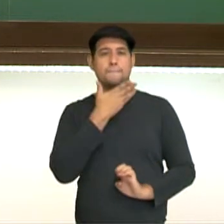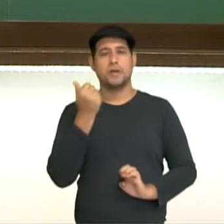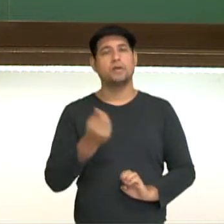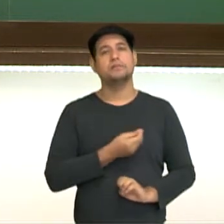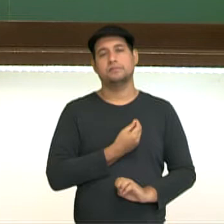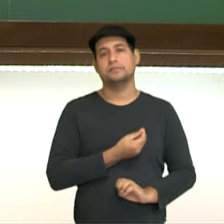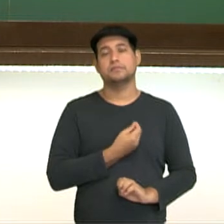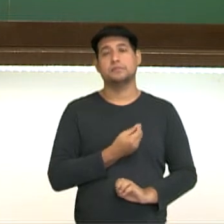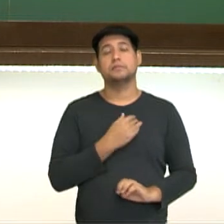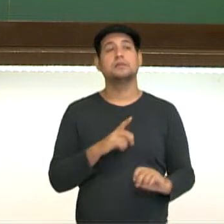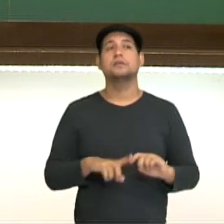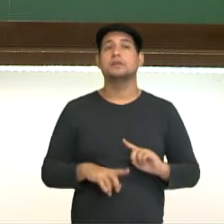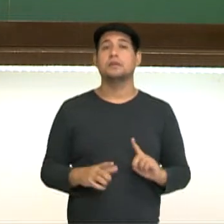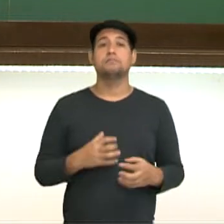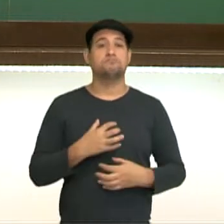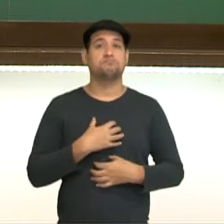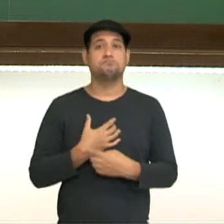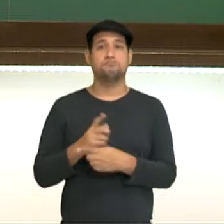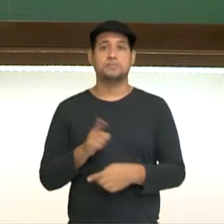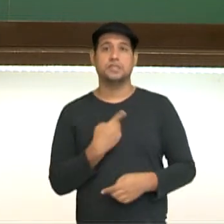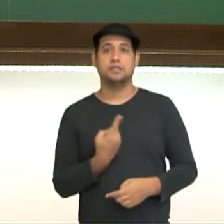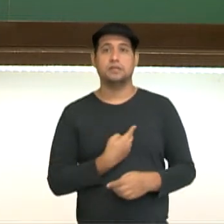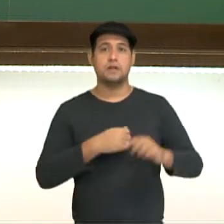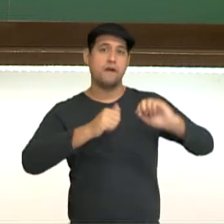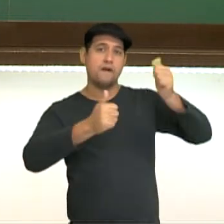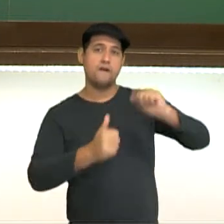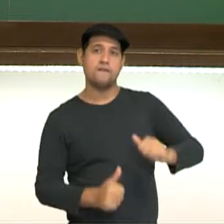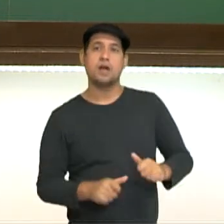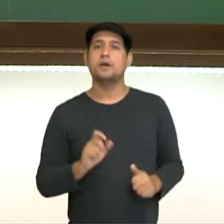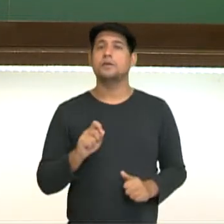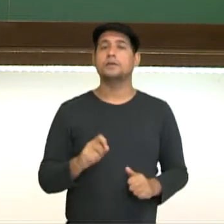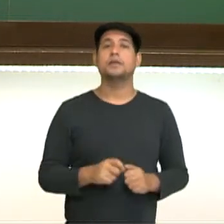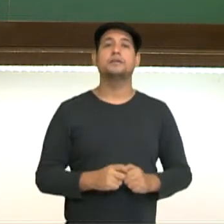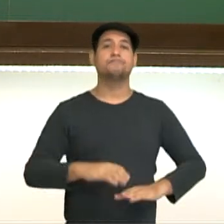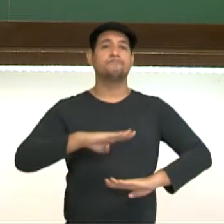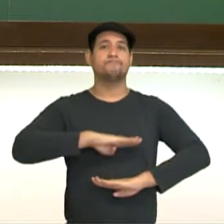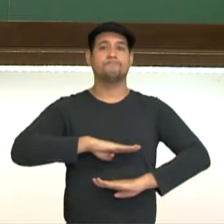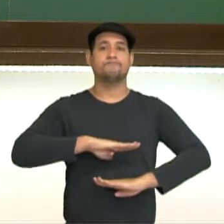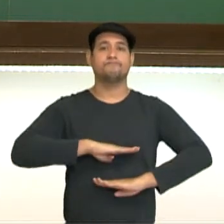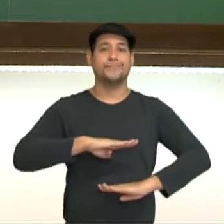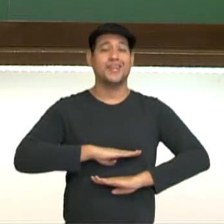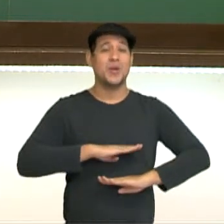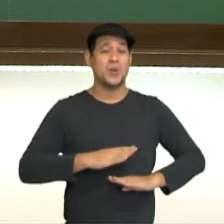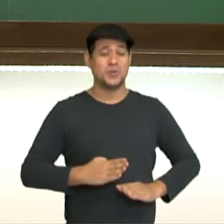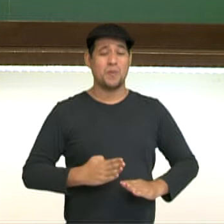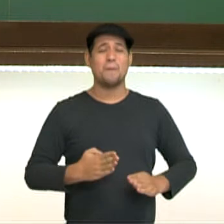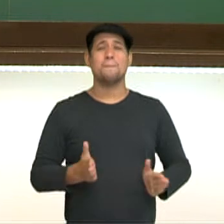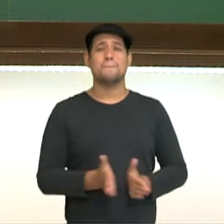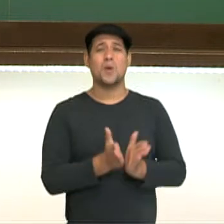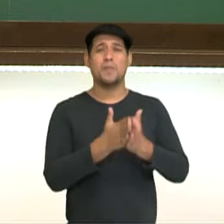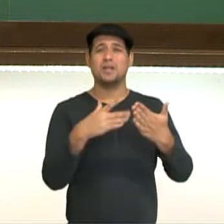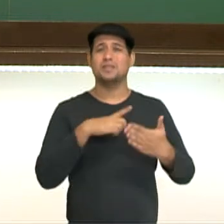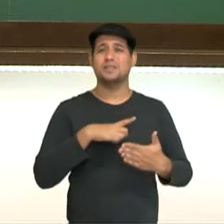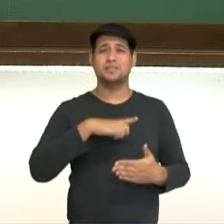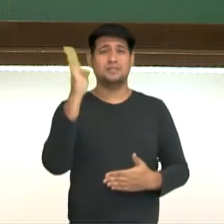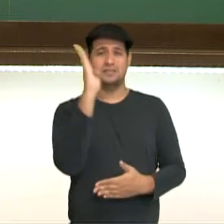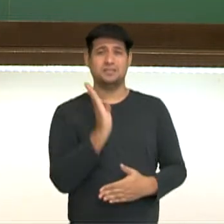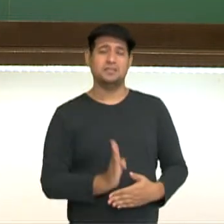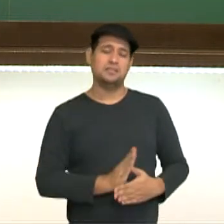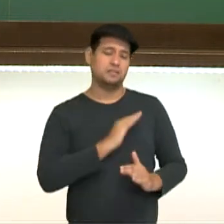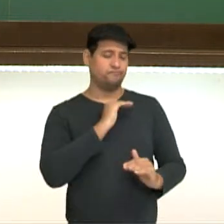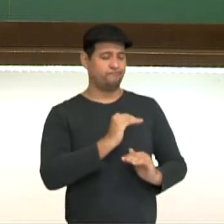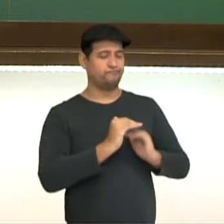vida. Dessa forma, a gente avalia que a situação de extrema pobreza no Brasil veio se concretizando, veio